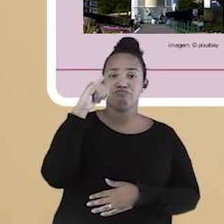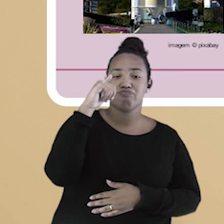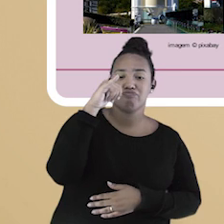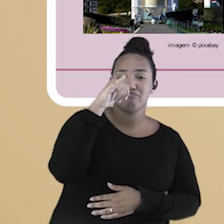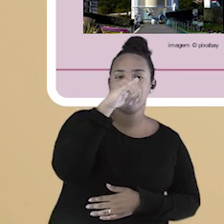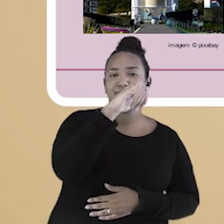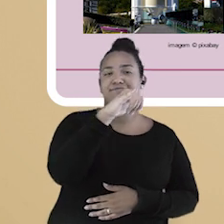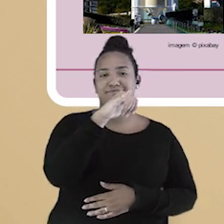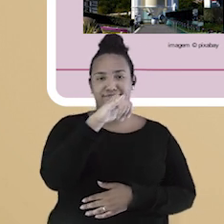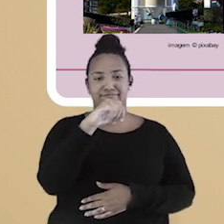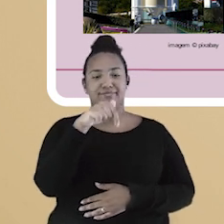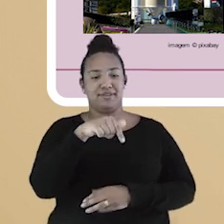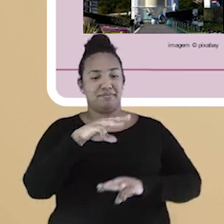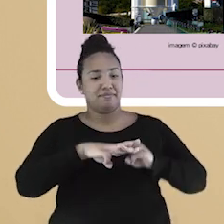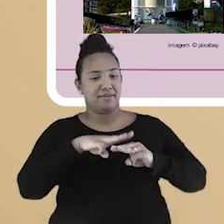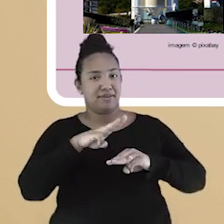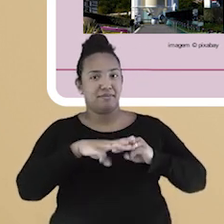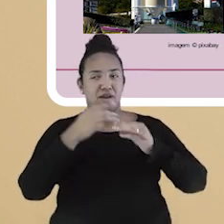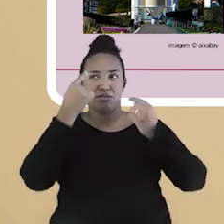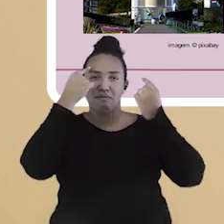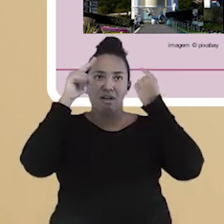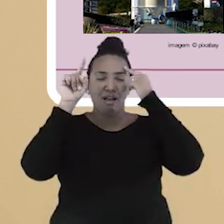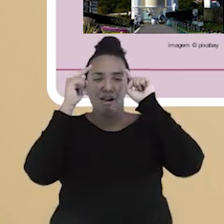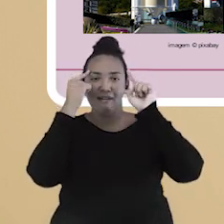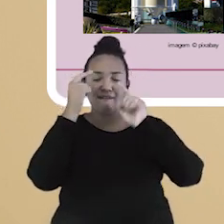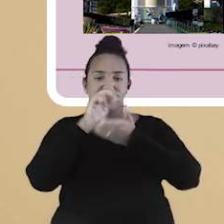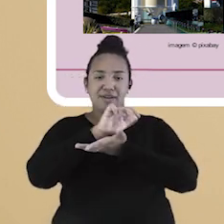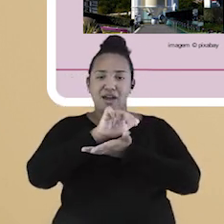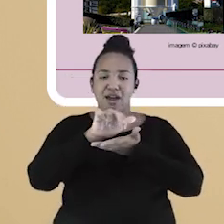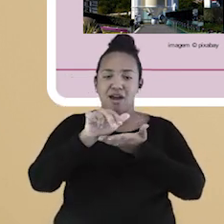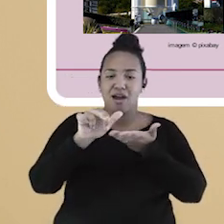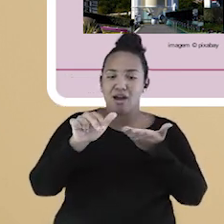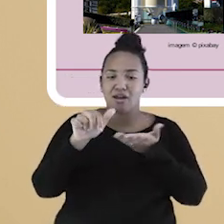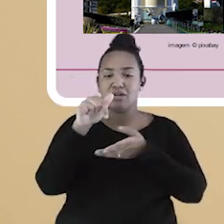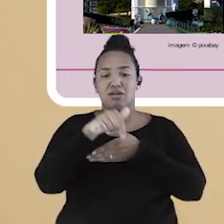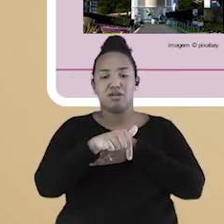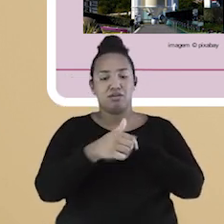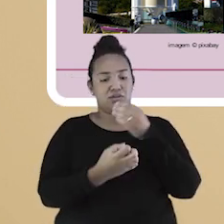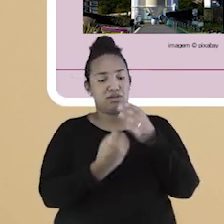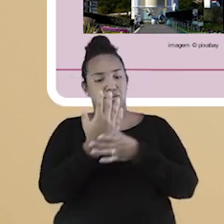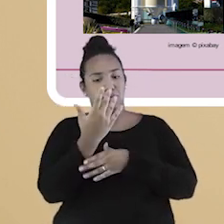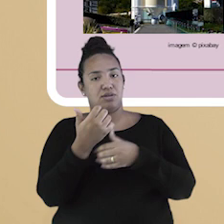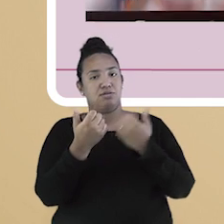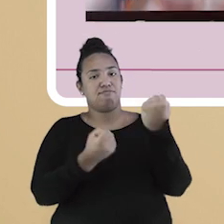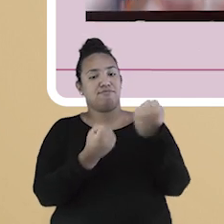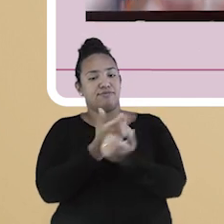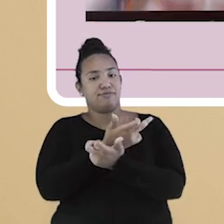pelas inovações e avanços que fazem transportes mais seguros e práticos.